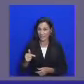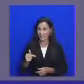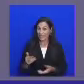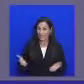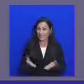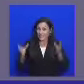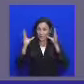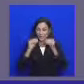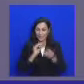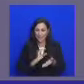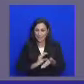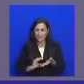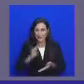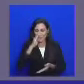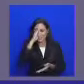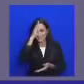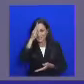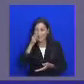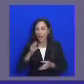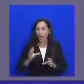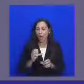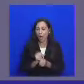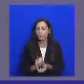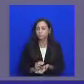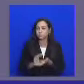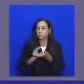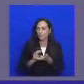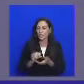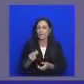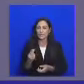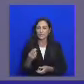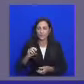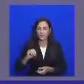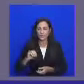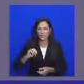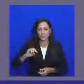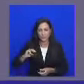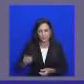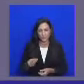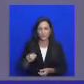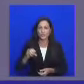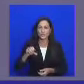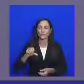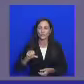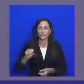5.717, que nesta noite tem prêmio principal acumulado em